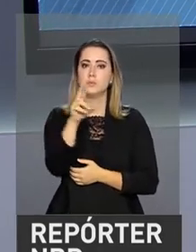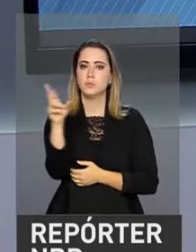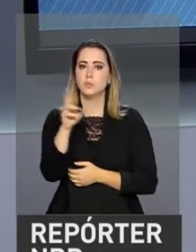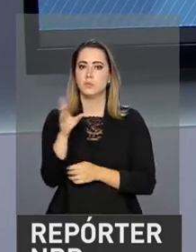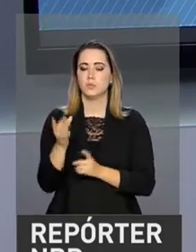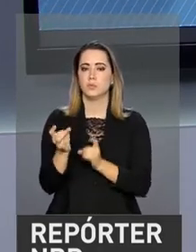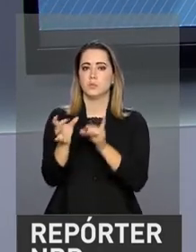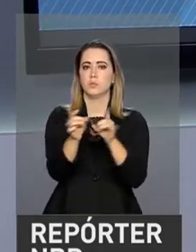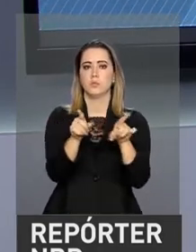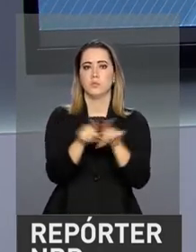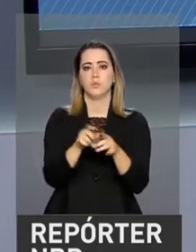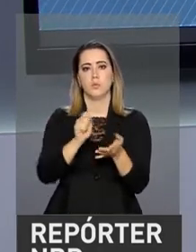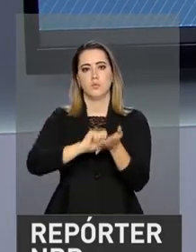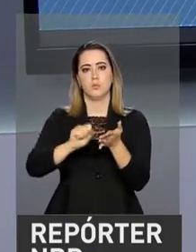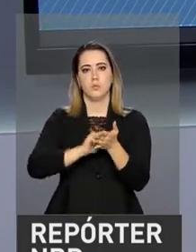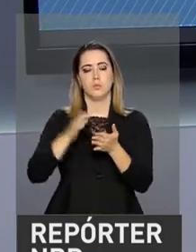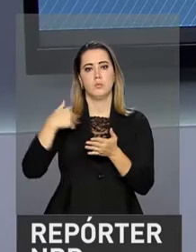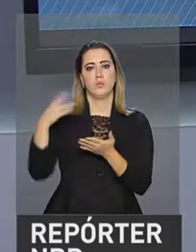maior arrecadação da história.